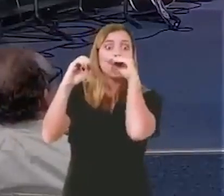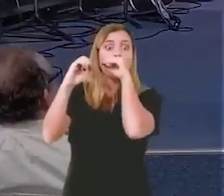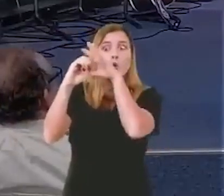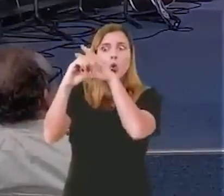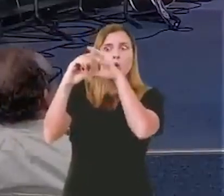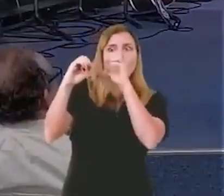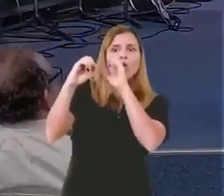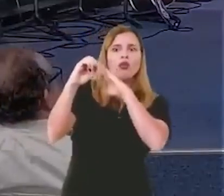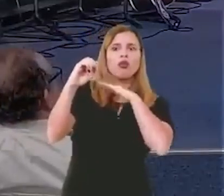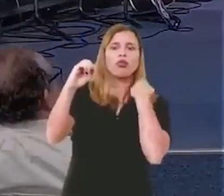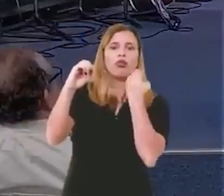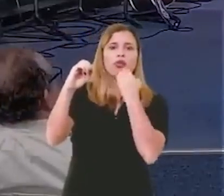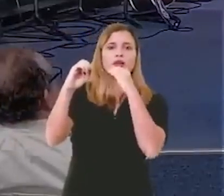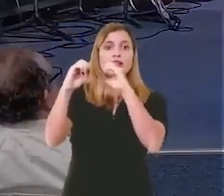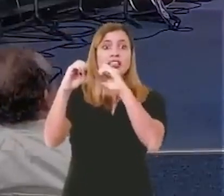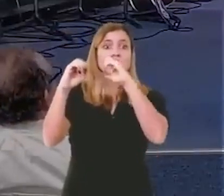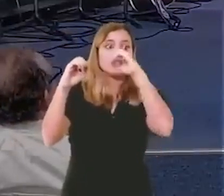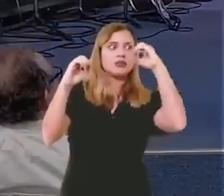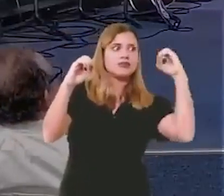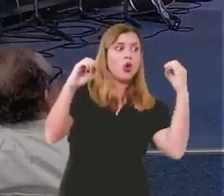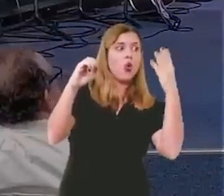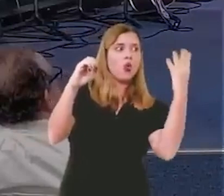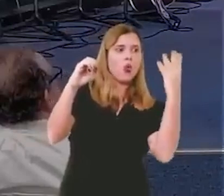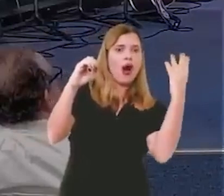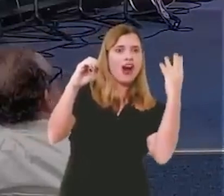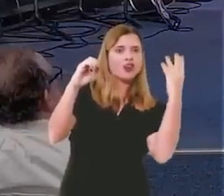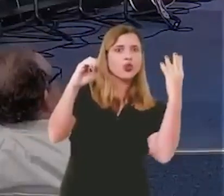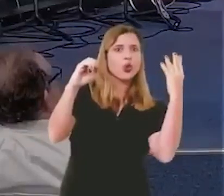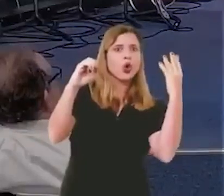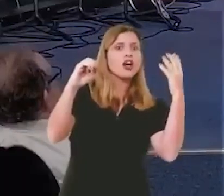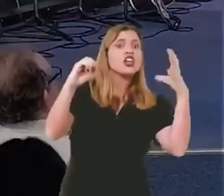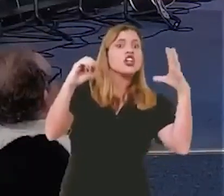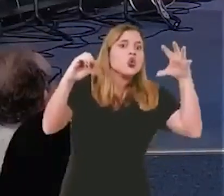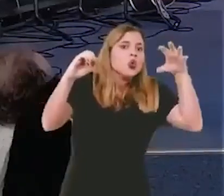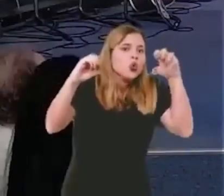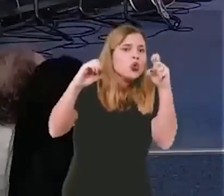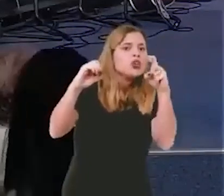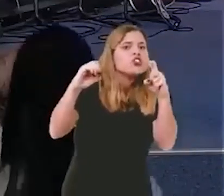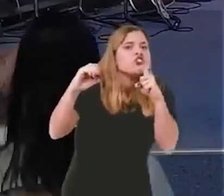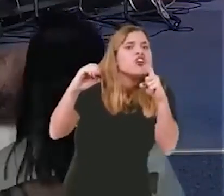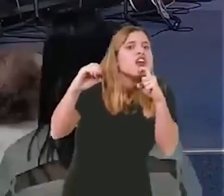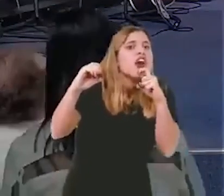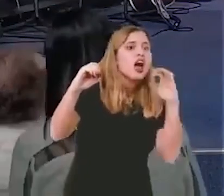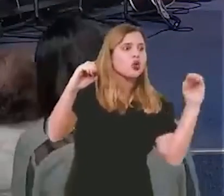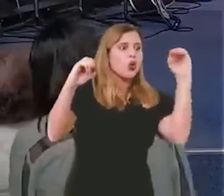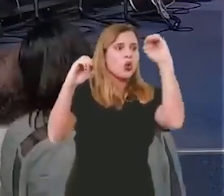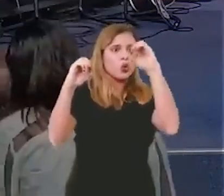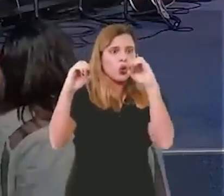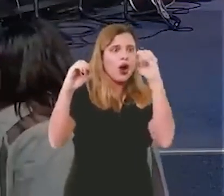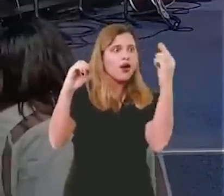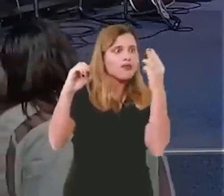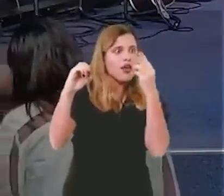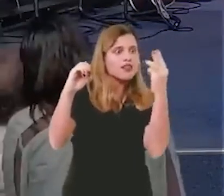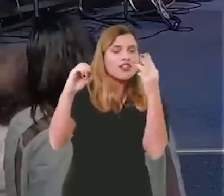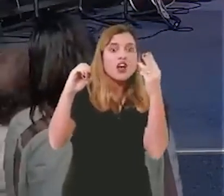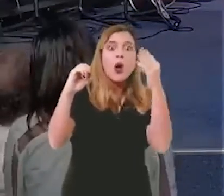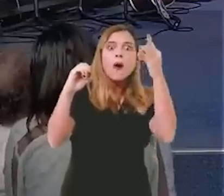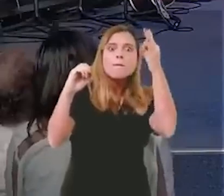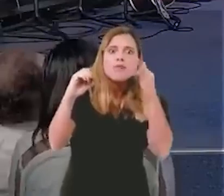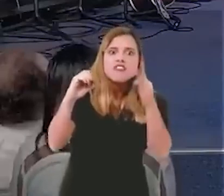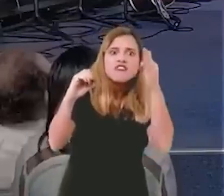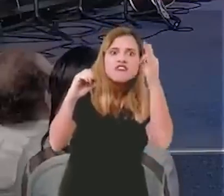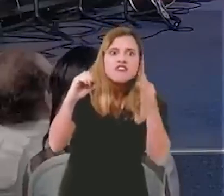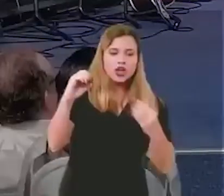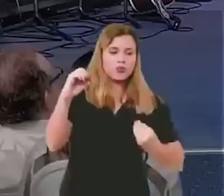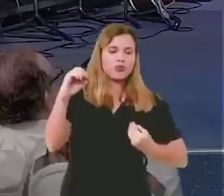não haveria as marés dos oceanos. Se não houvesse essas marés dos oceanos, as suas fases seriam lixo e haveria sido o nosso